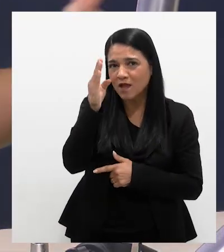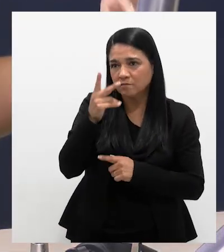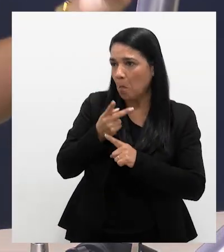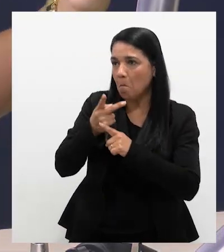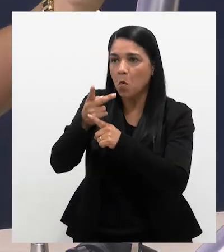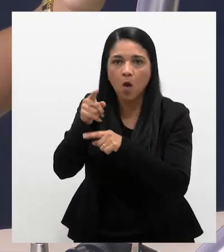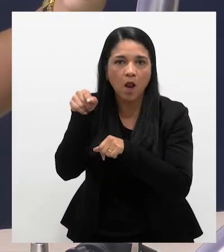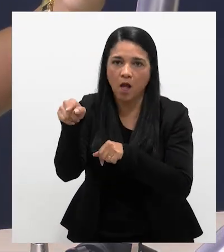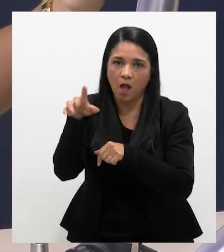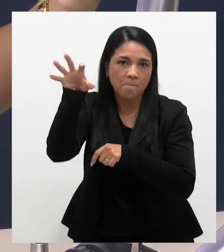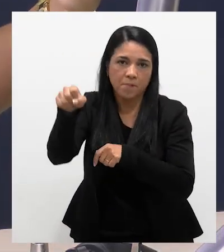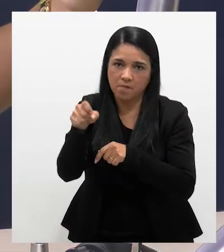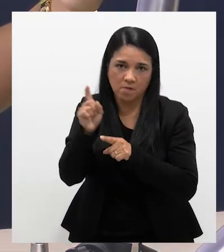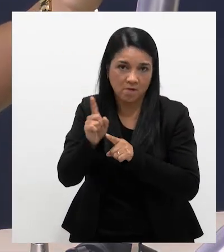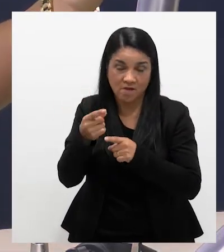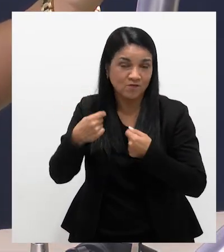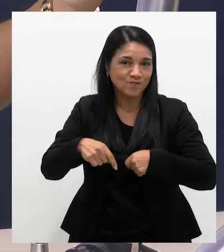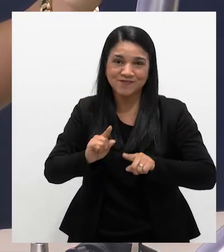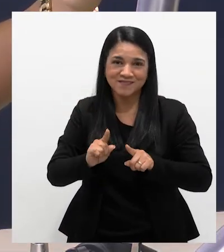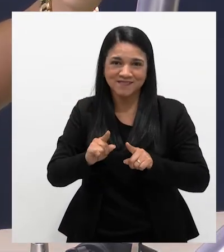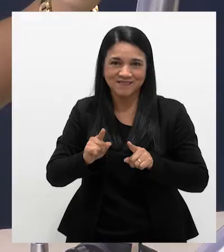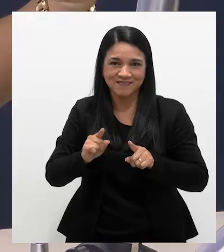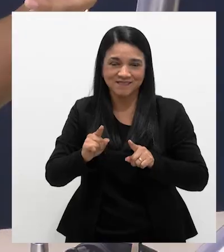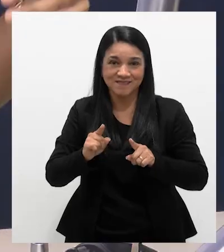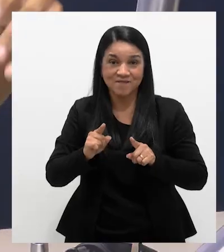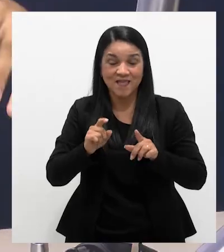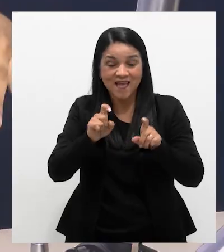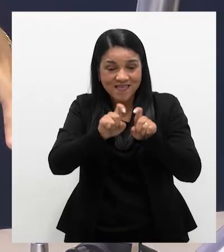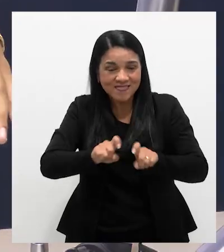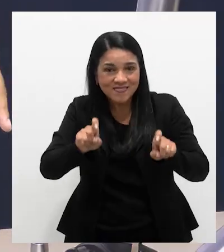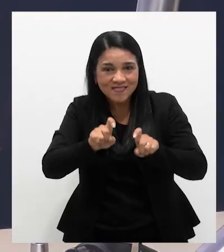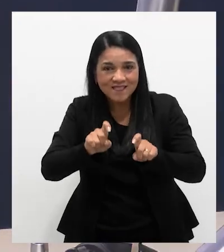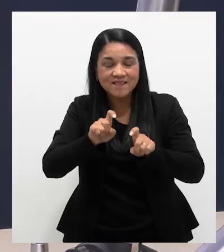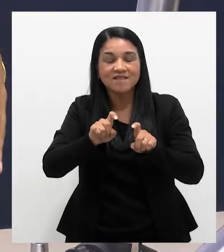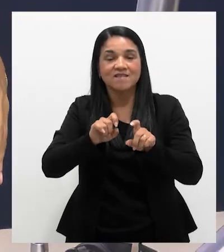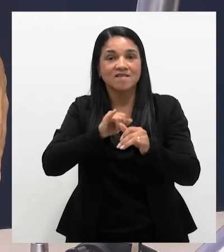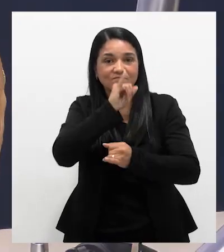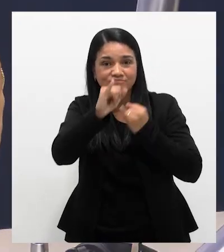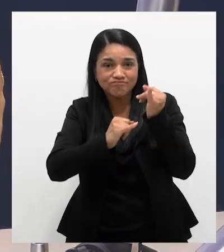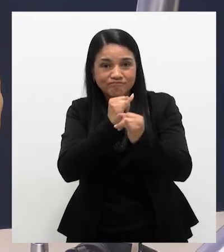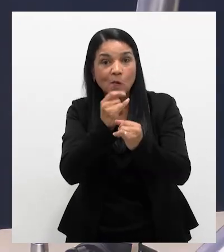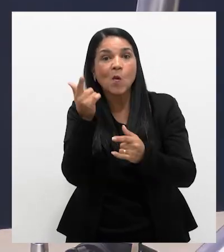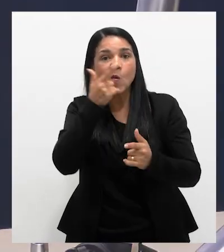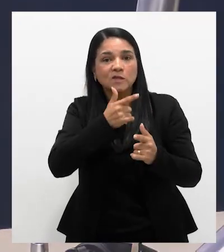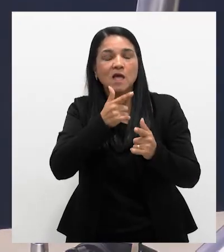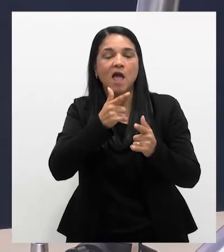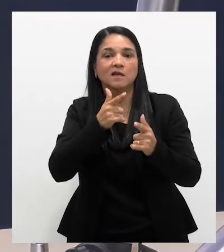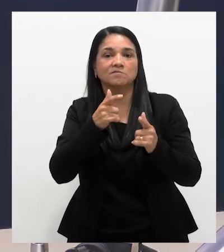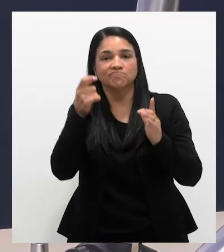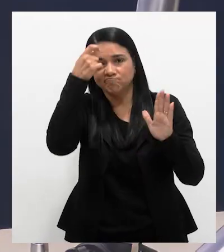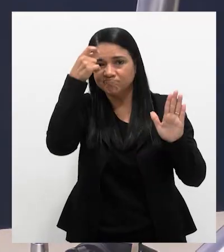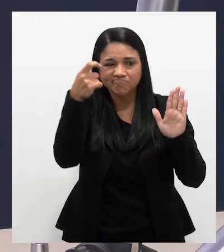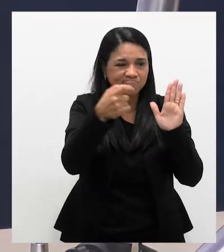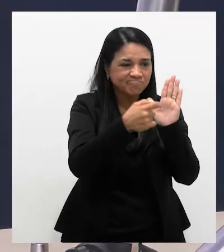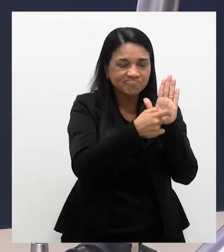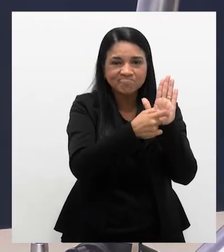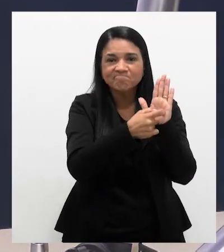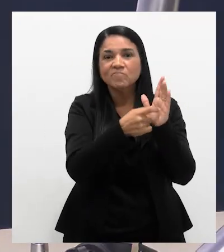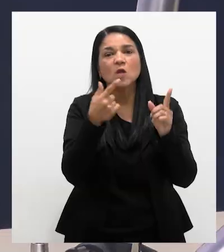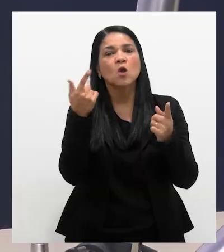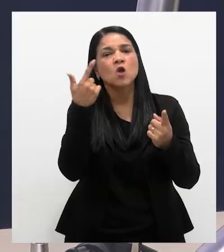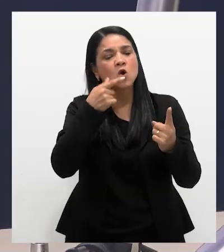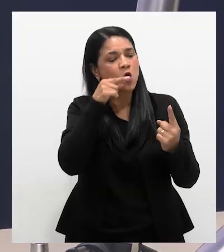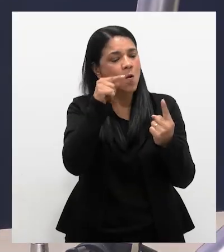conseguindo fazer, assim, você consegue bater as suas metas e também até